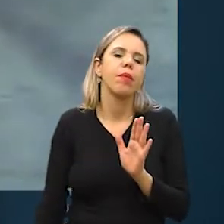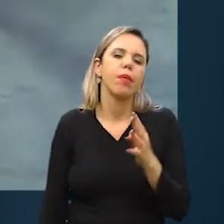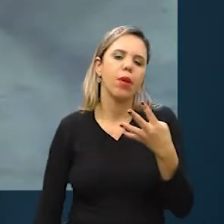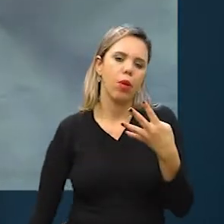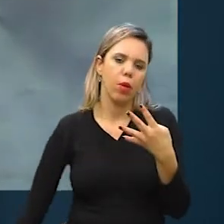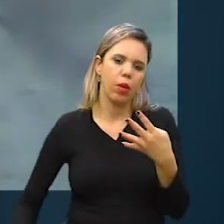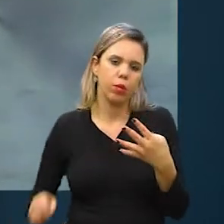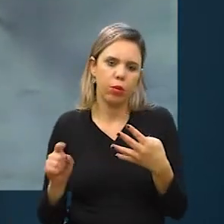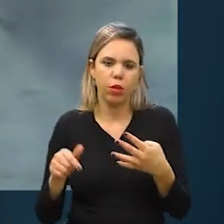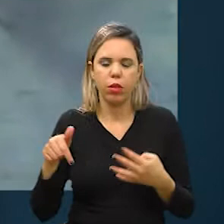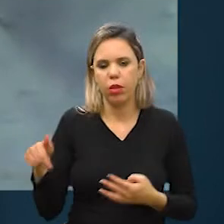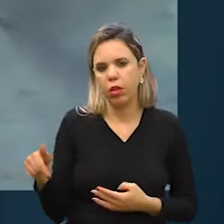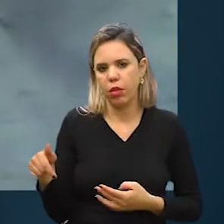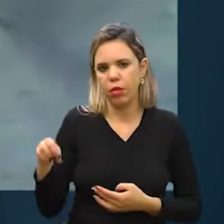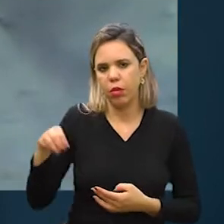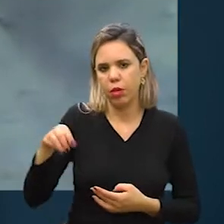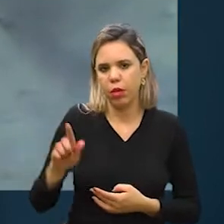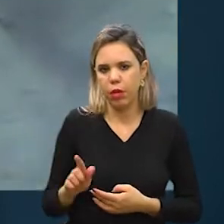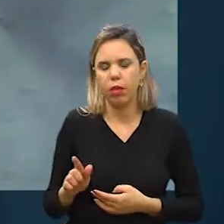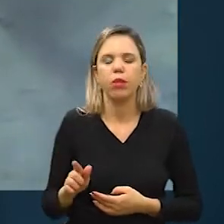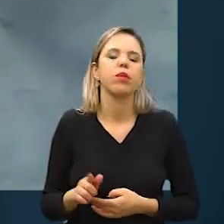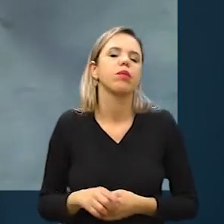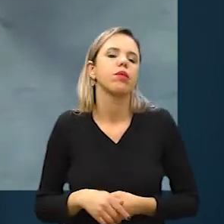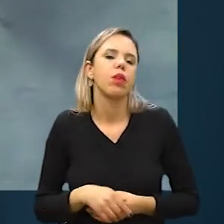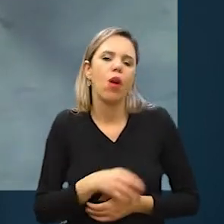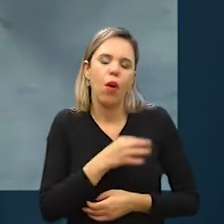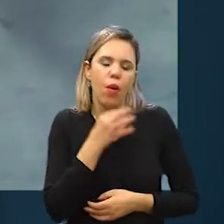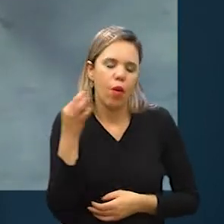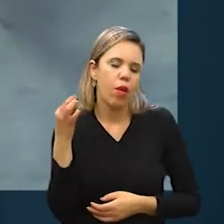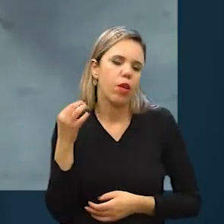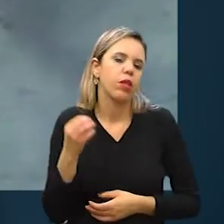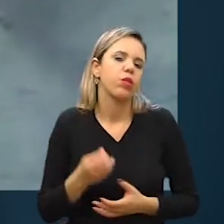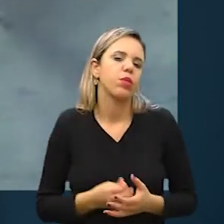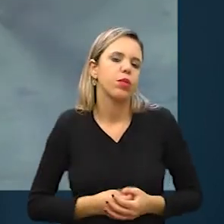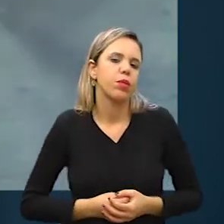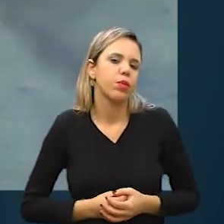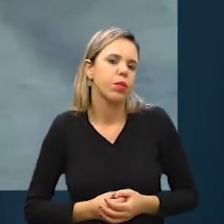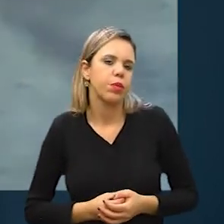era o 4.77 MHz, tela de fósforo verde,